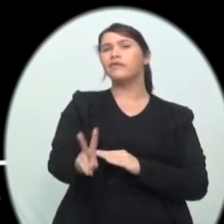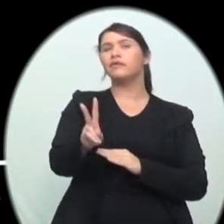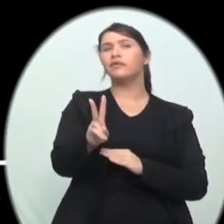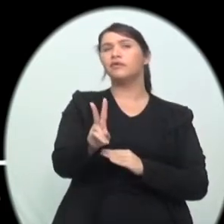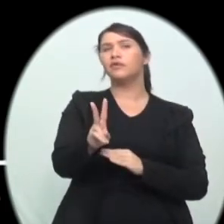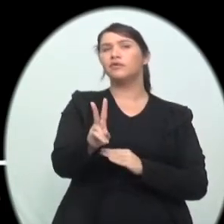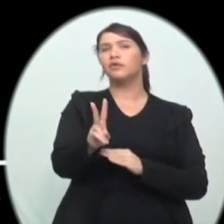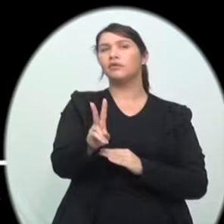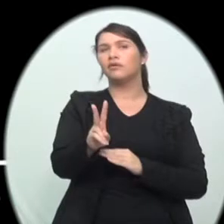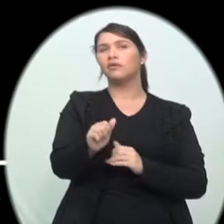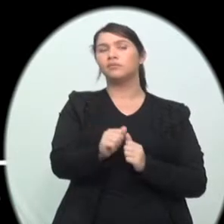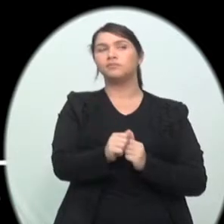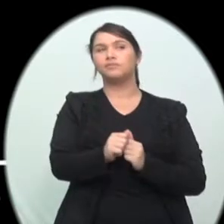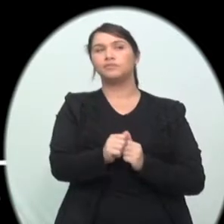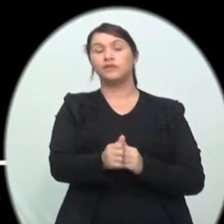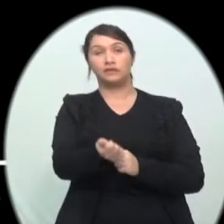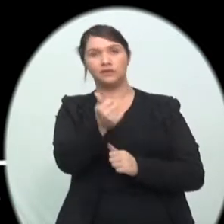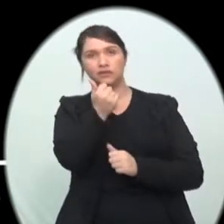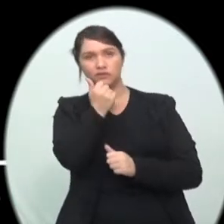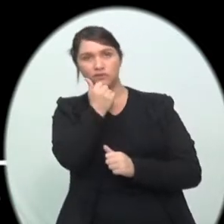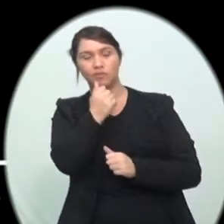um terreno na época